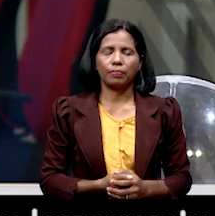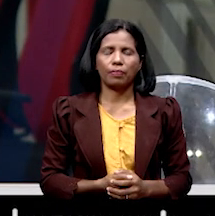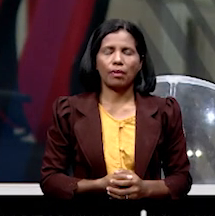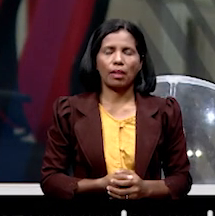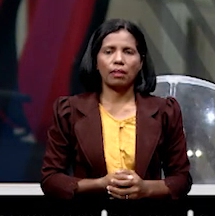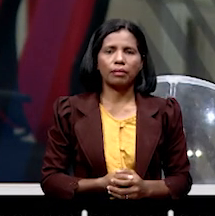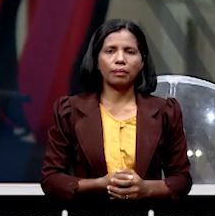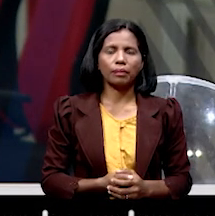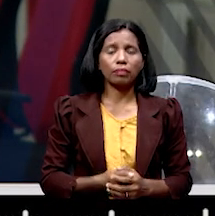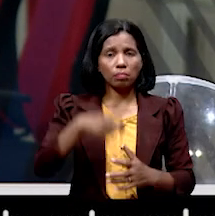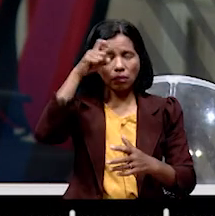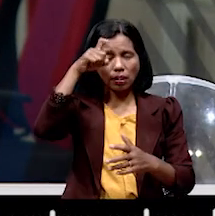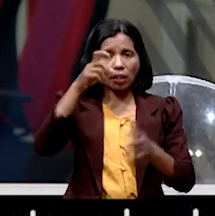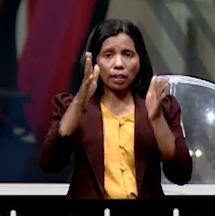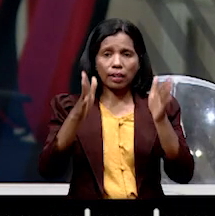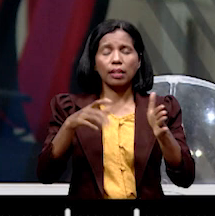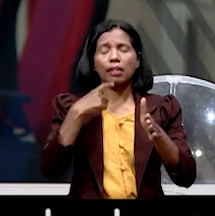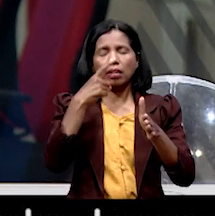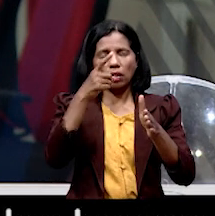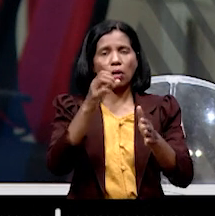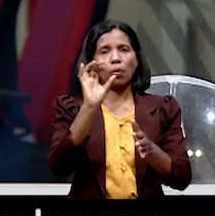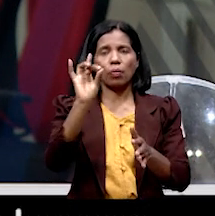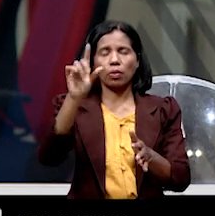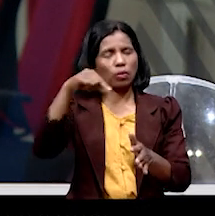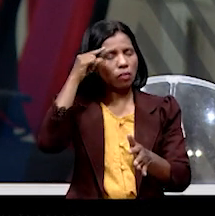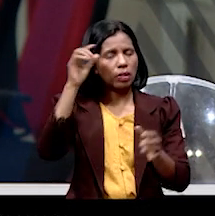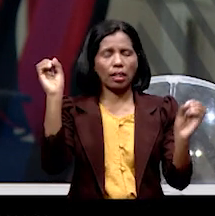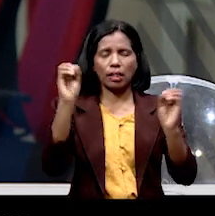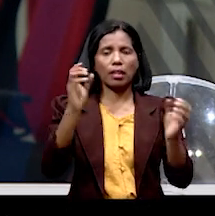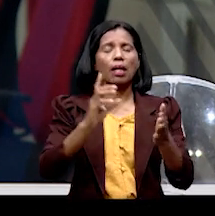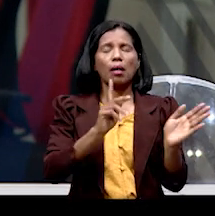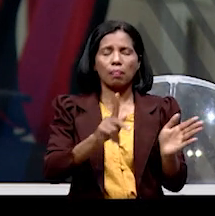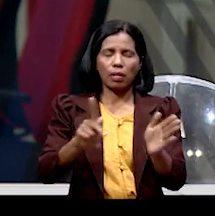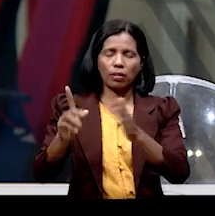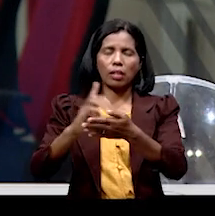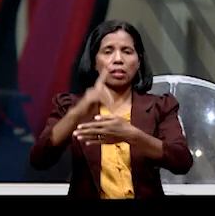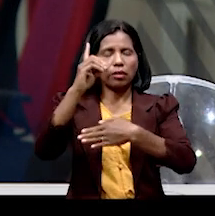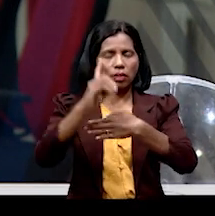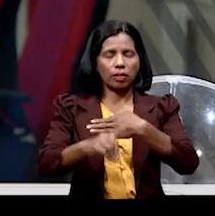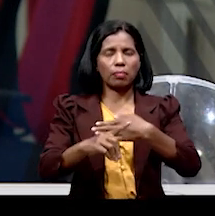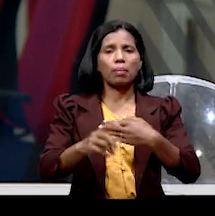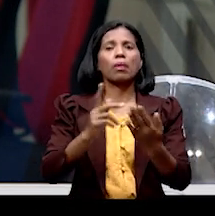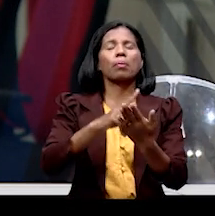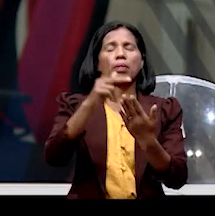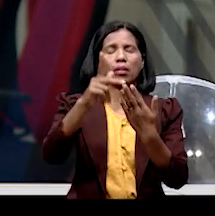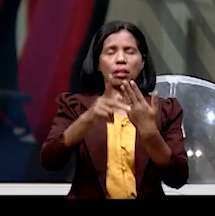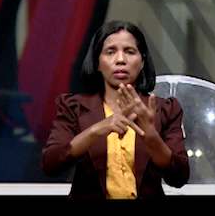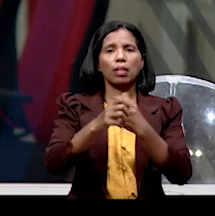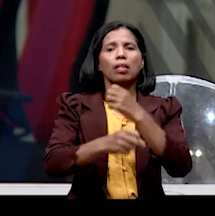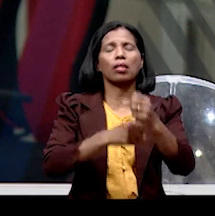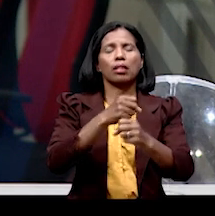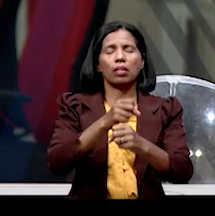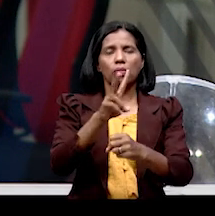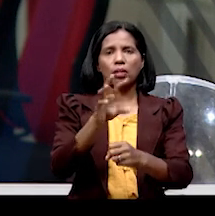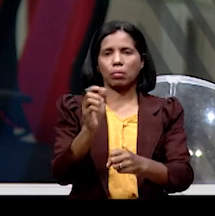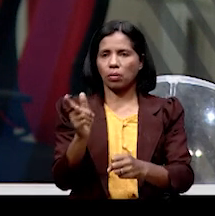Academistas irá considerar o oitavo governo leia plano de desenvolvimento no sustentabilidade ba programa durante tinang rimurua